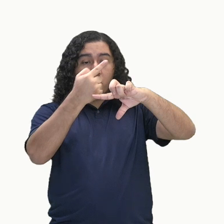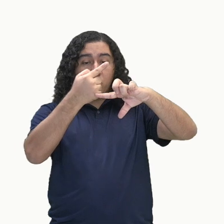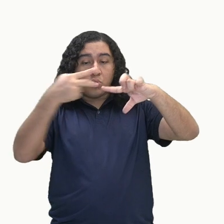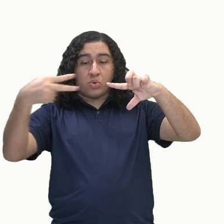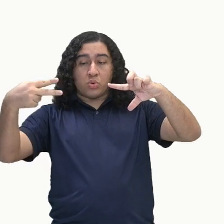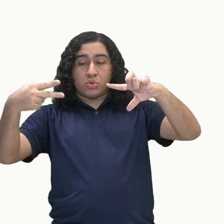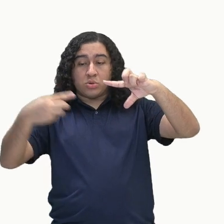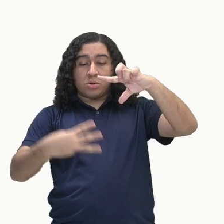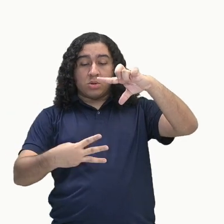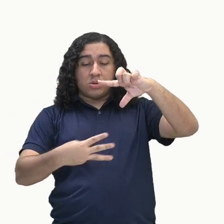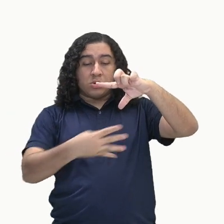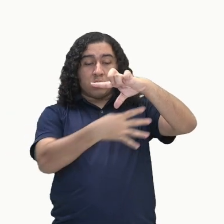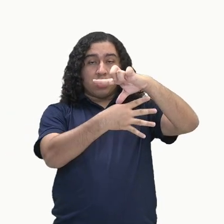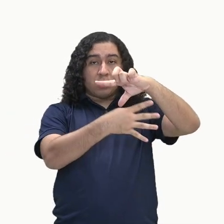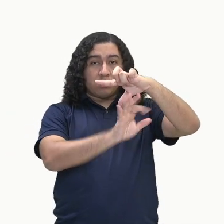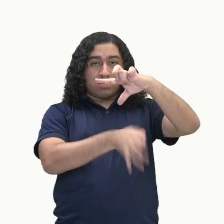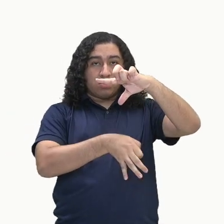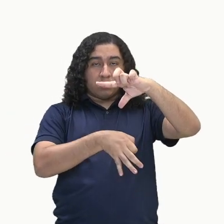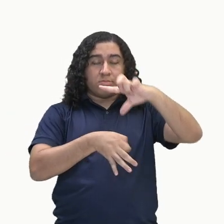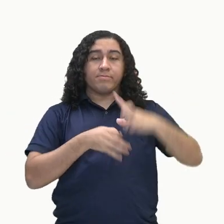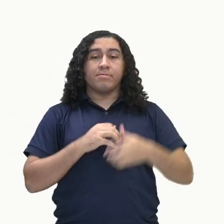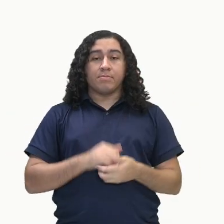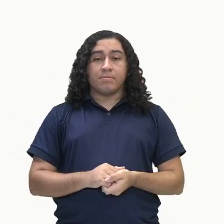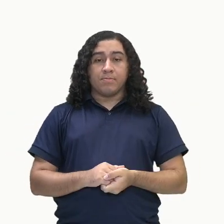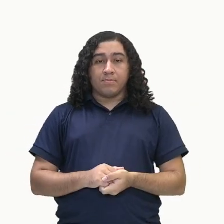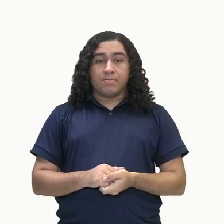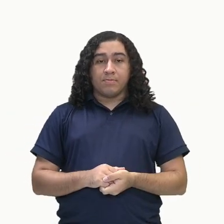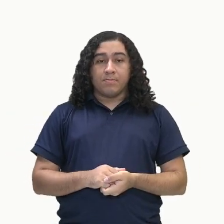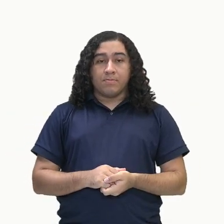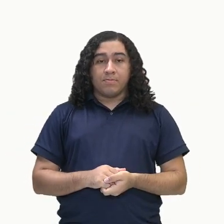são quadriláteros.